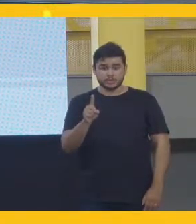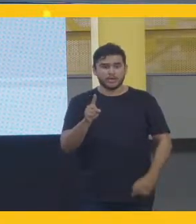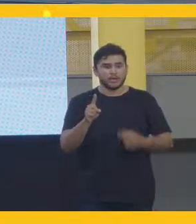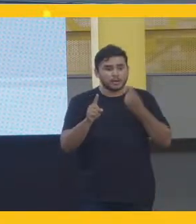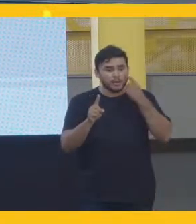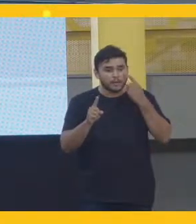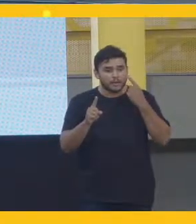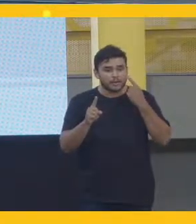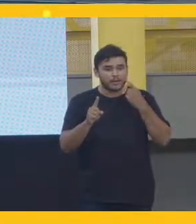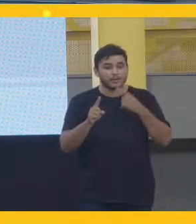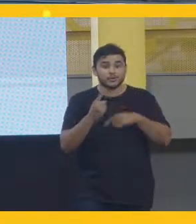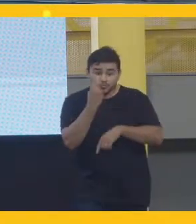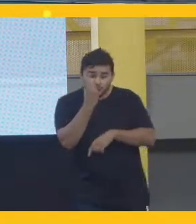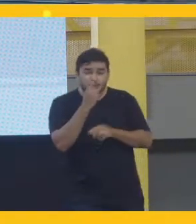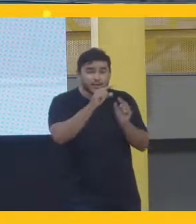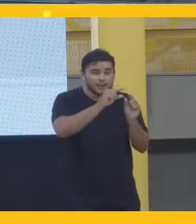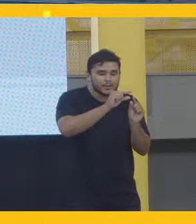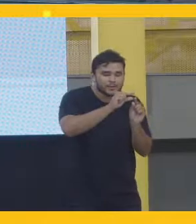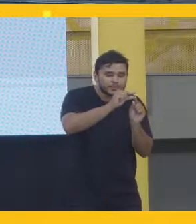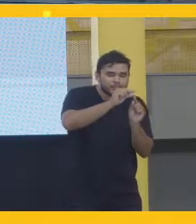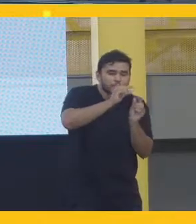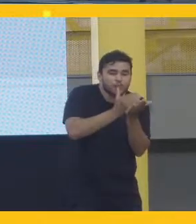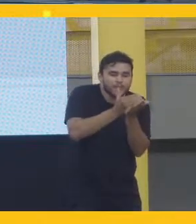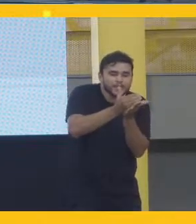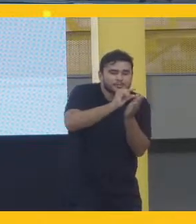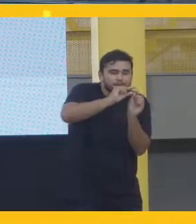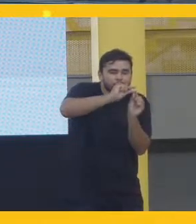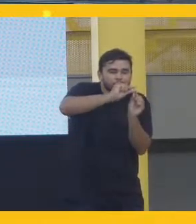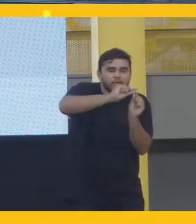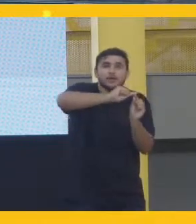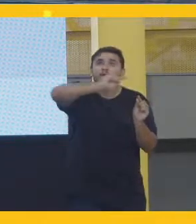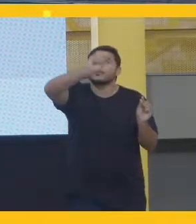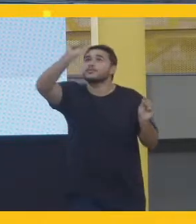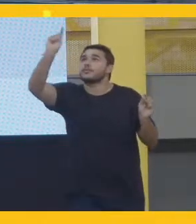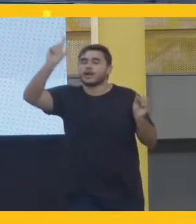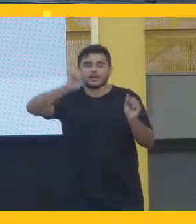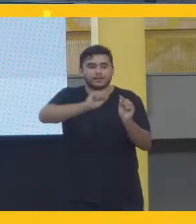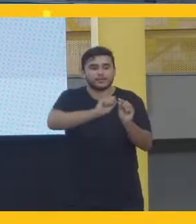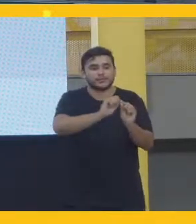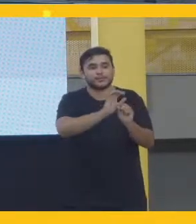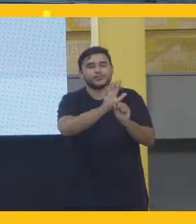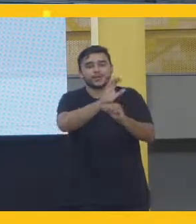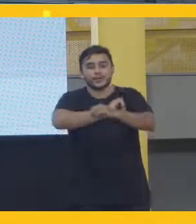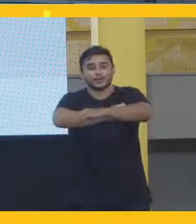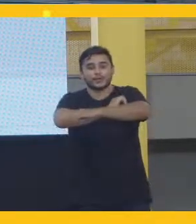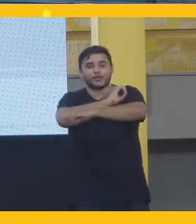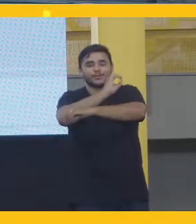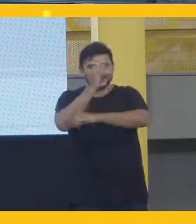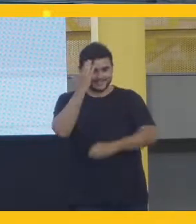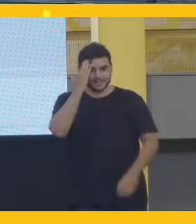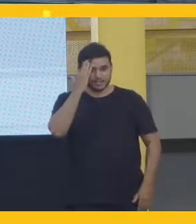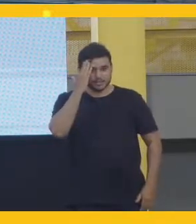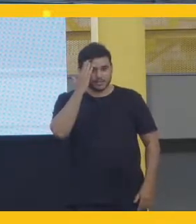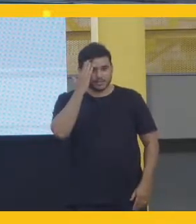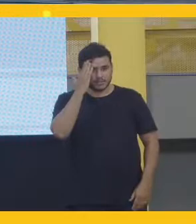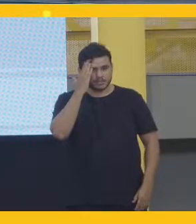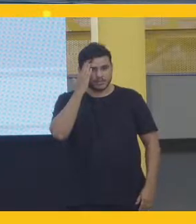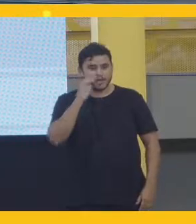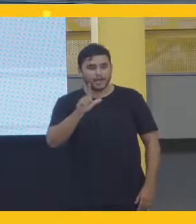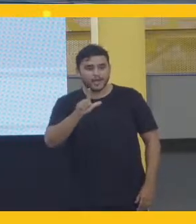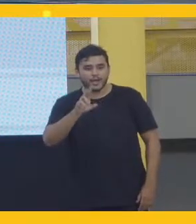Vou contar uma coisa pior. A maior parte das coisas que vocês estudam não